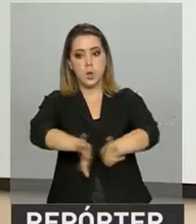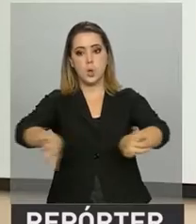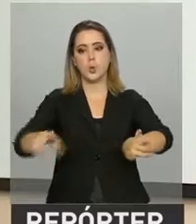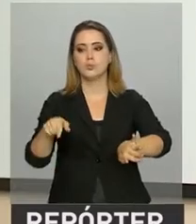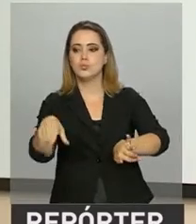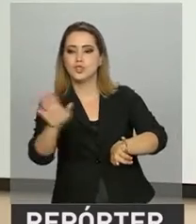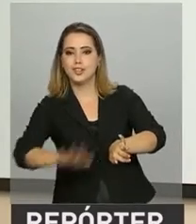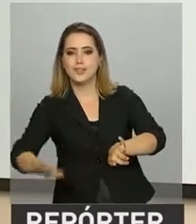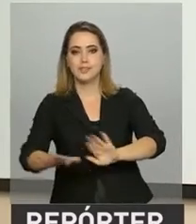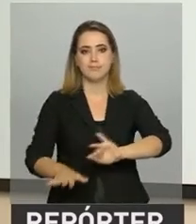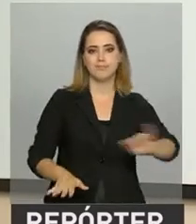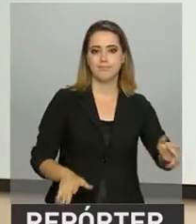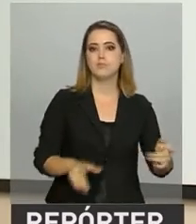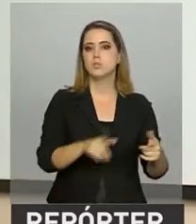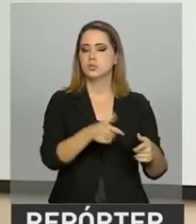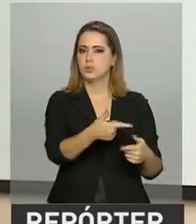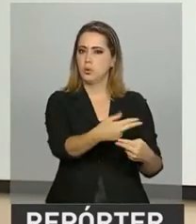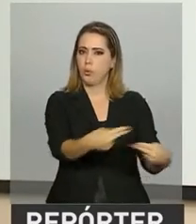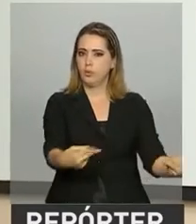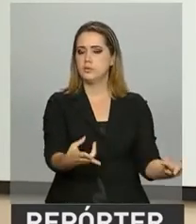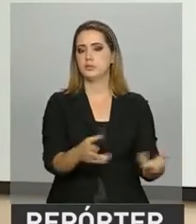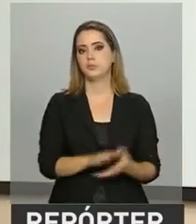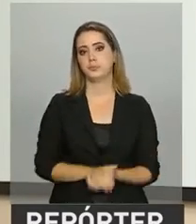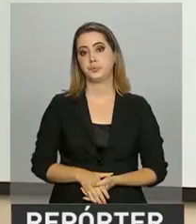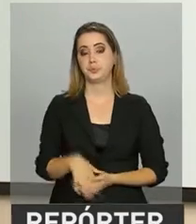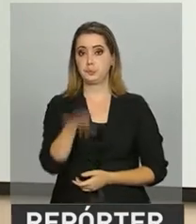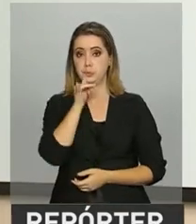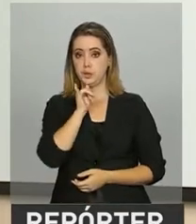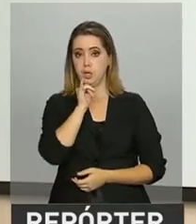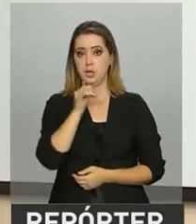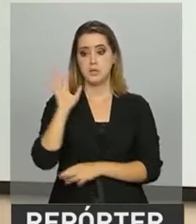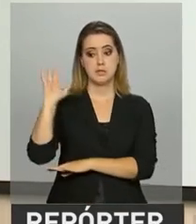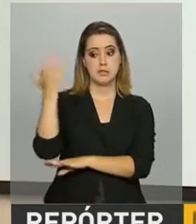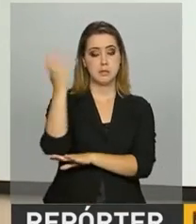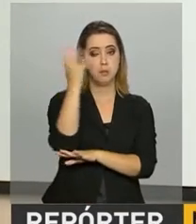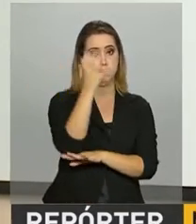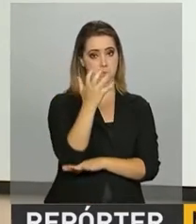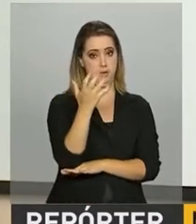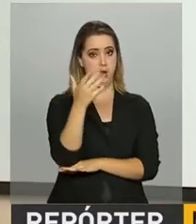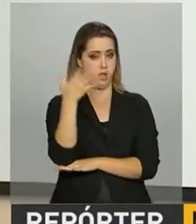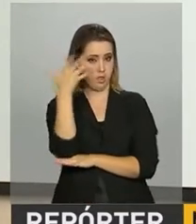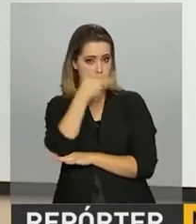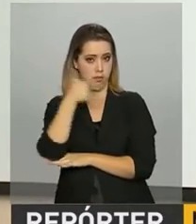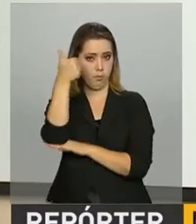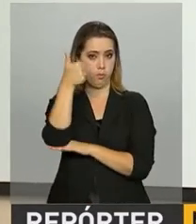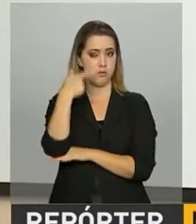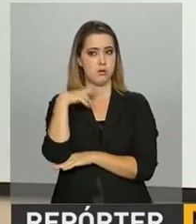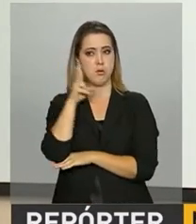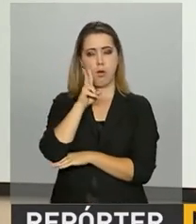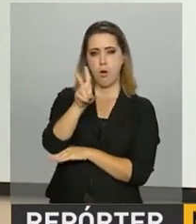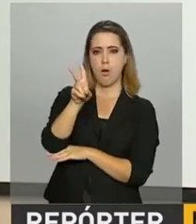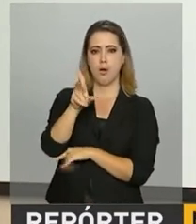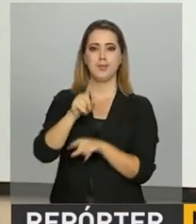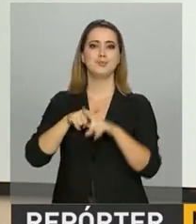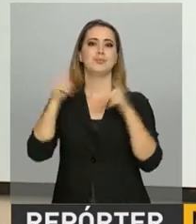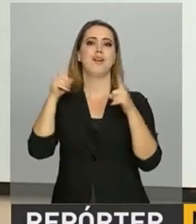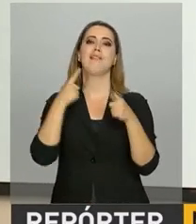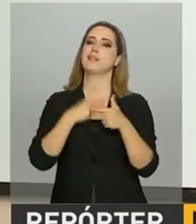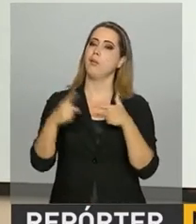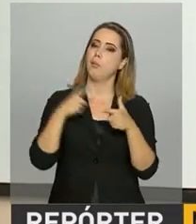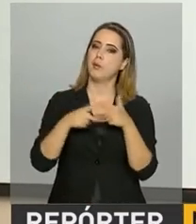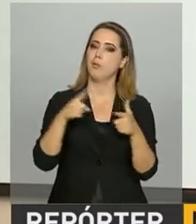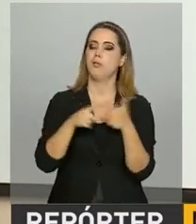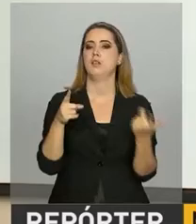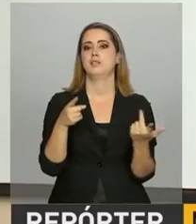produtos. Exemplos que acontecem no jogo são plantas ornamentais, né, que geralmente são tóxicas, então a criança vai mexer porque é curioso, né?